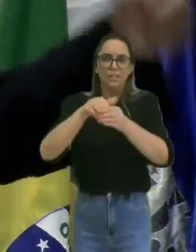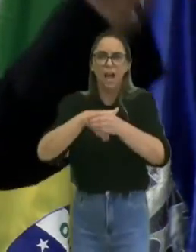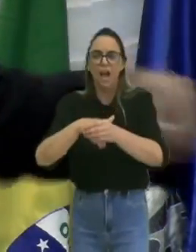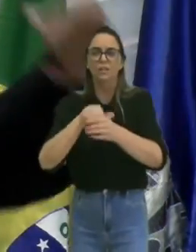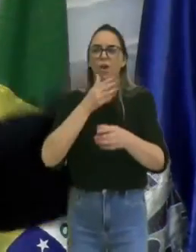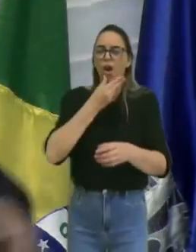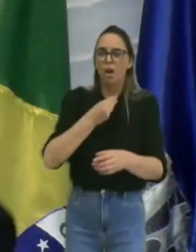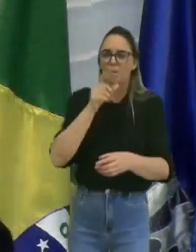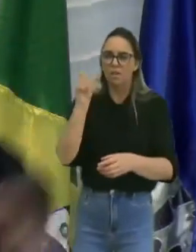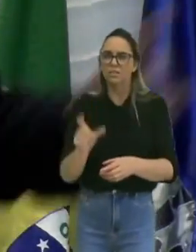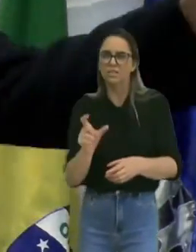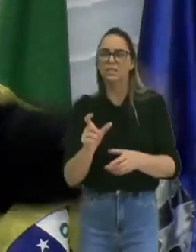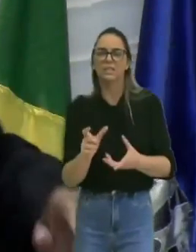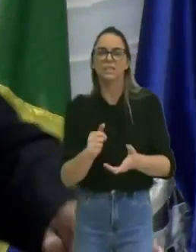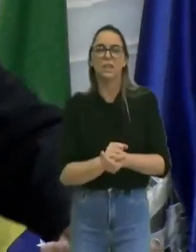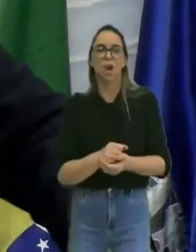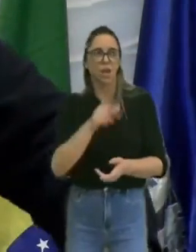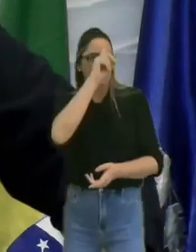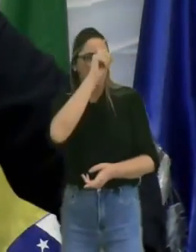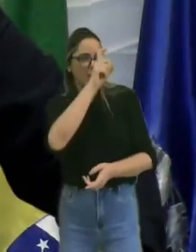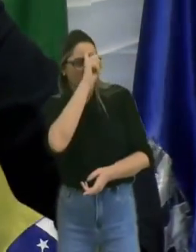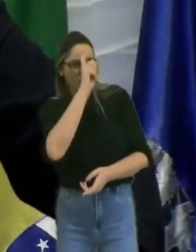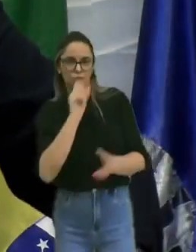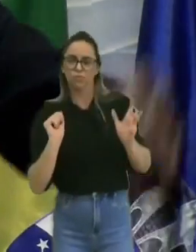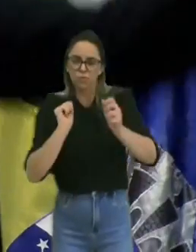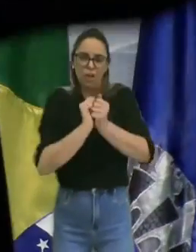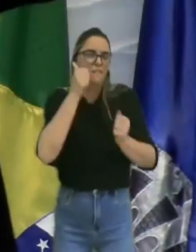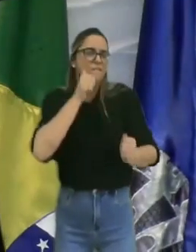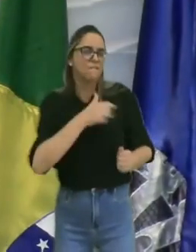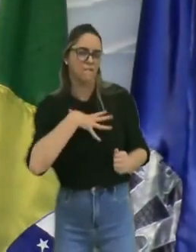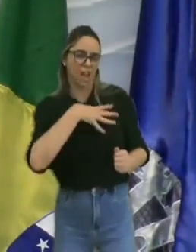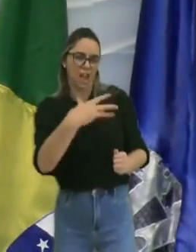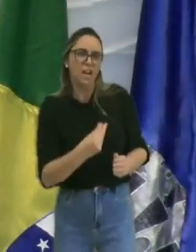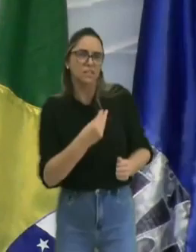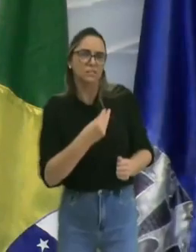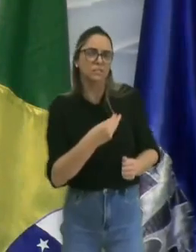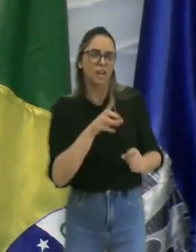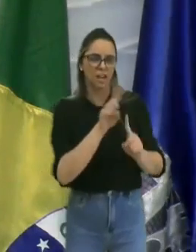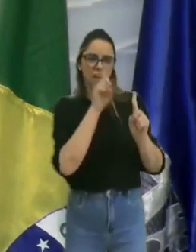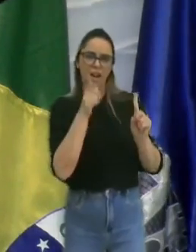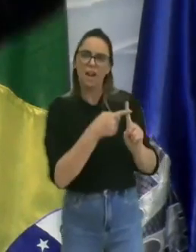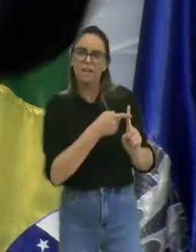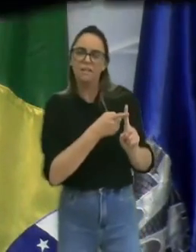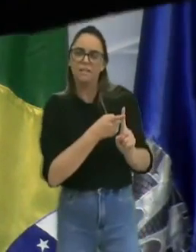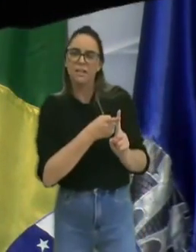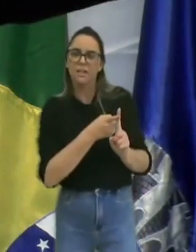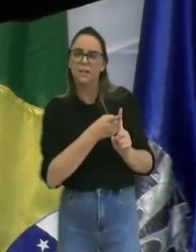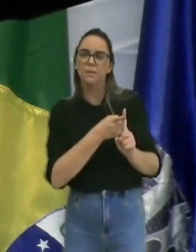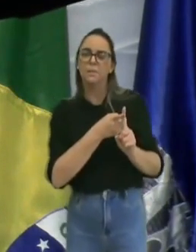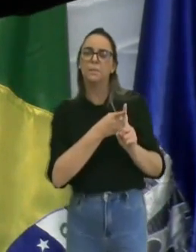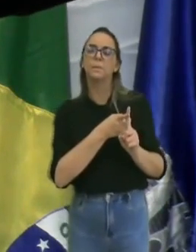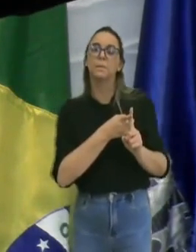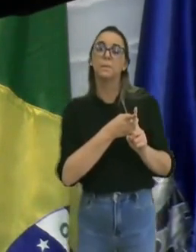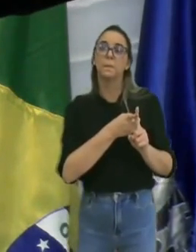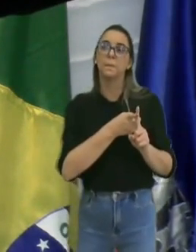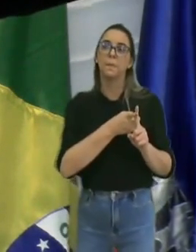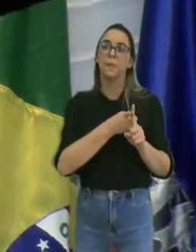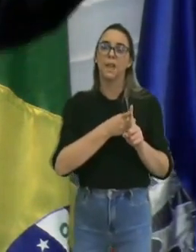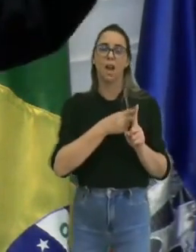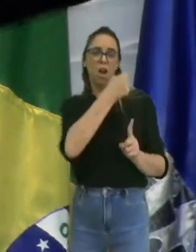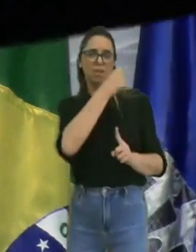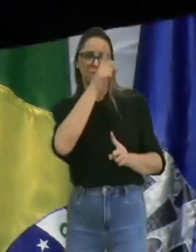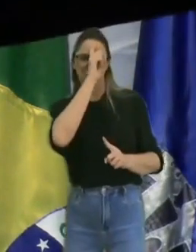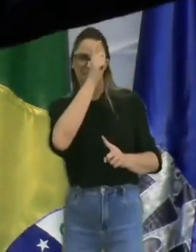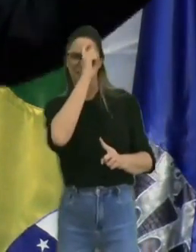aqui, nós tínhamos cirurgia no hospital, junto com sua filha, tirou a cirurgia da grávida, hoje nós vivemos nessa desgraça aí,